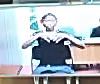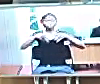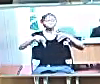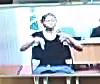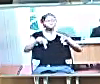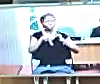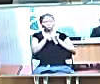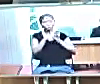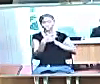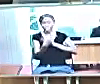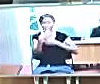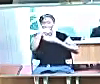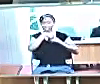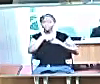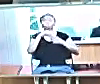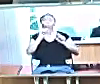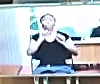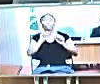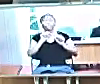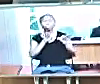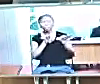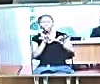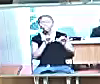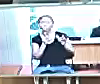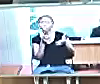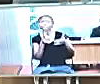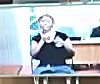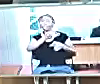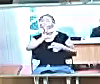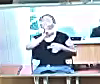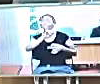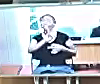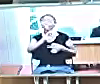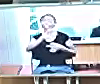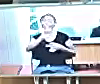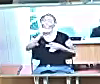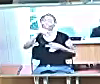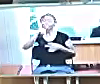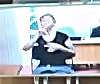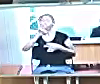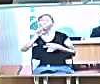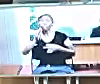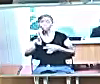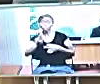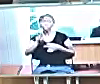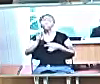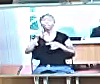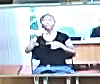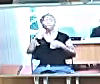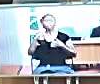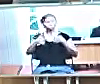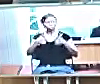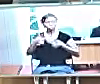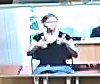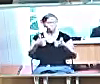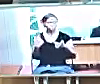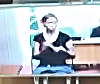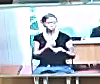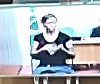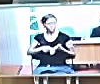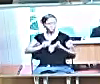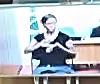para tratar da questão da lei kandir do encontro de contas que essa também é uma é uma iniciativa em que a gente já teve